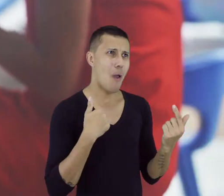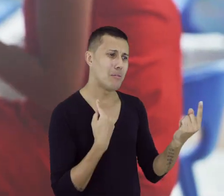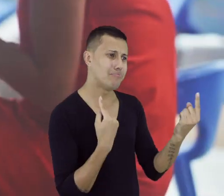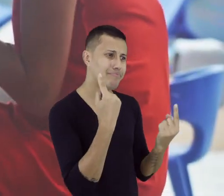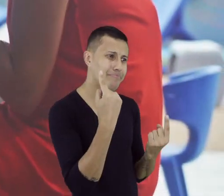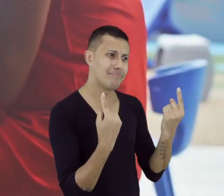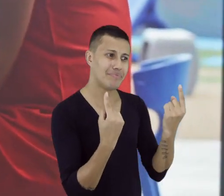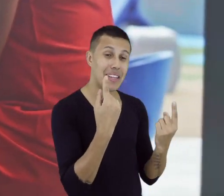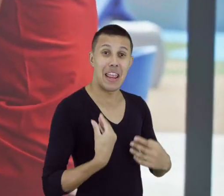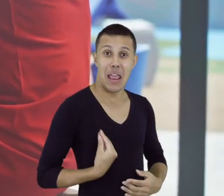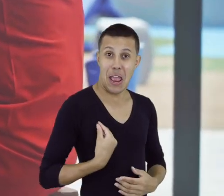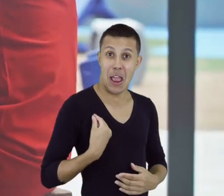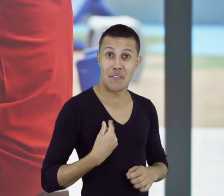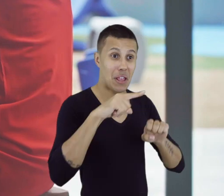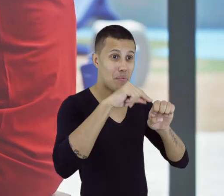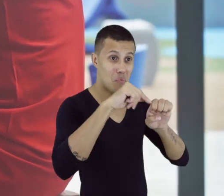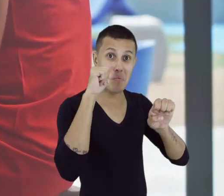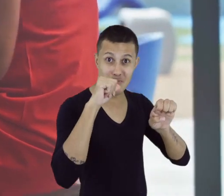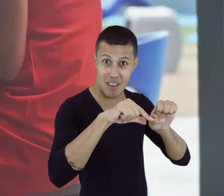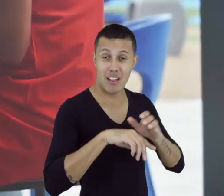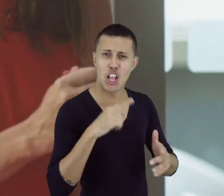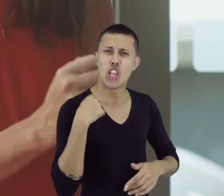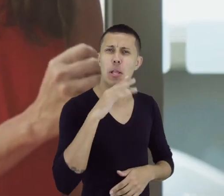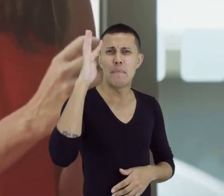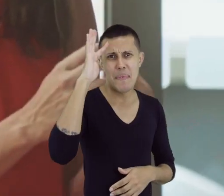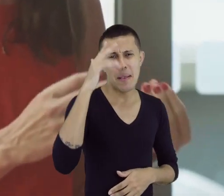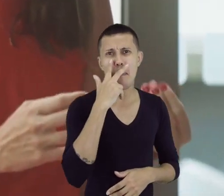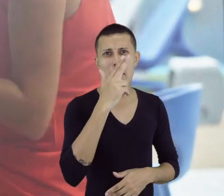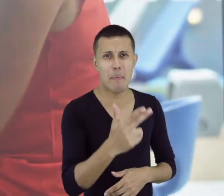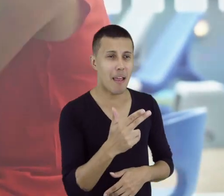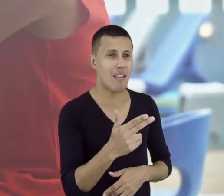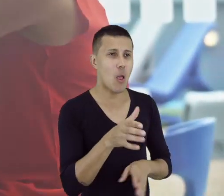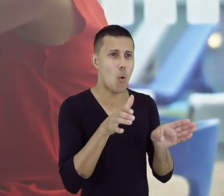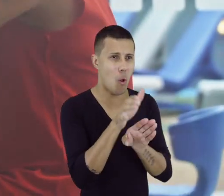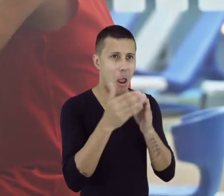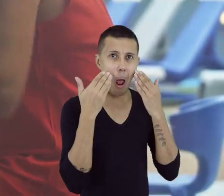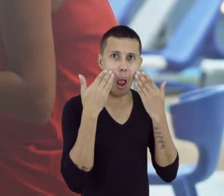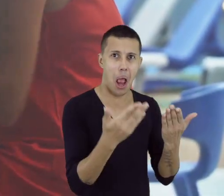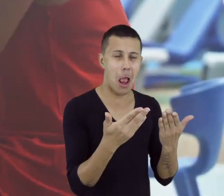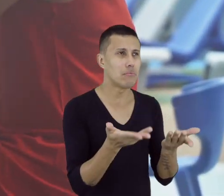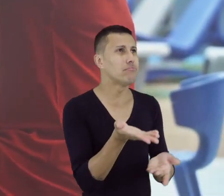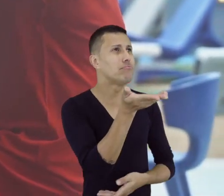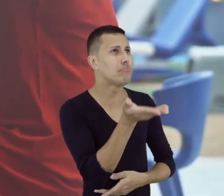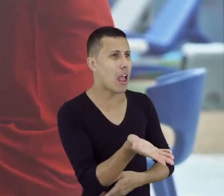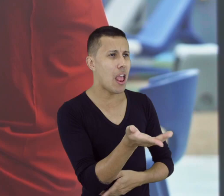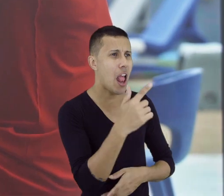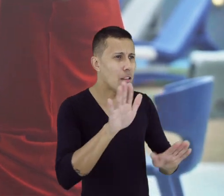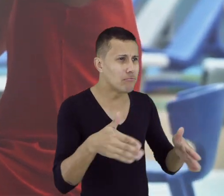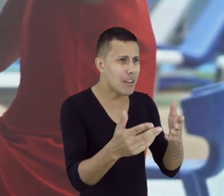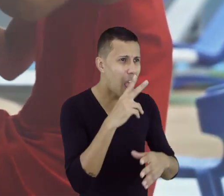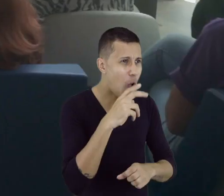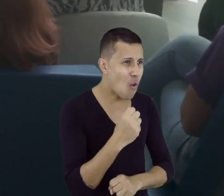Fico fazendo paralelo com a vida das empreendedoras, né? Porque às vezes a gente acha que tem um mentor evidente, né, na sua frente, que vai te